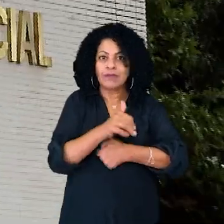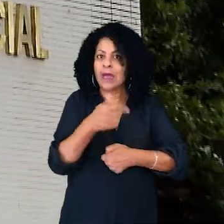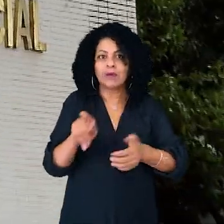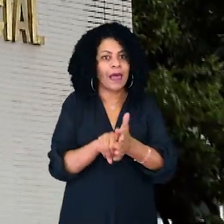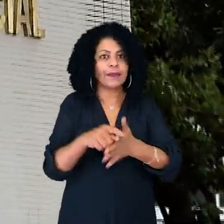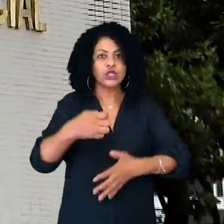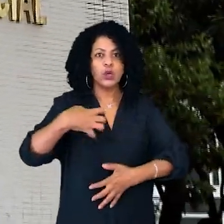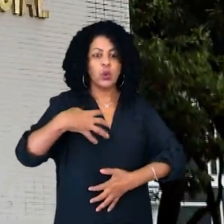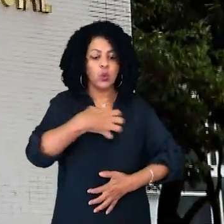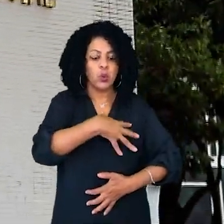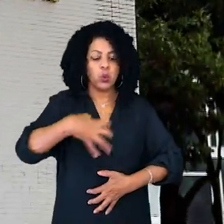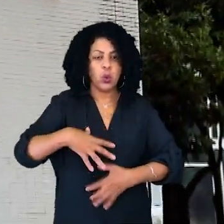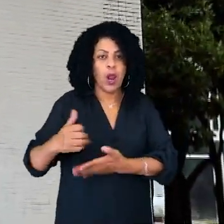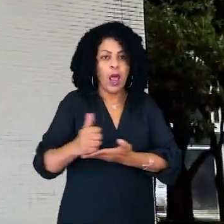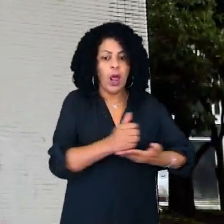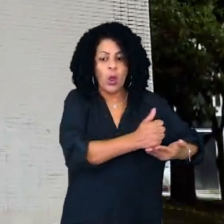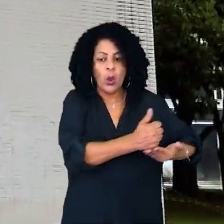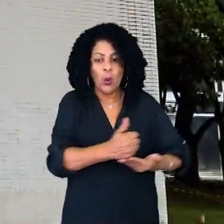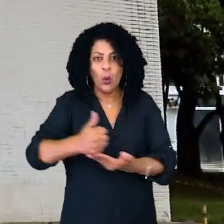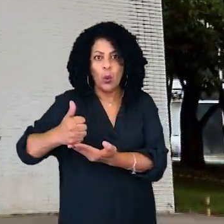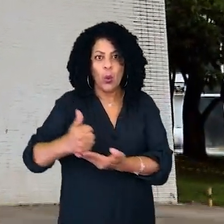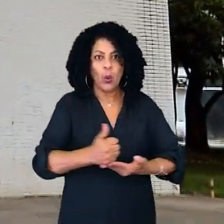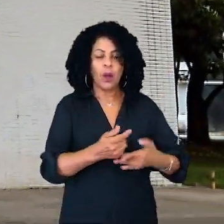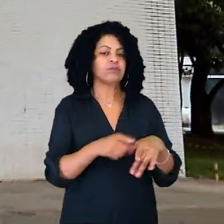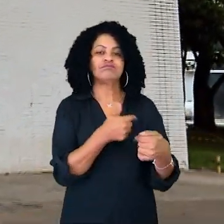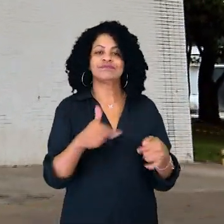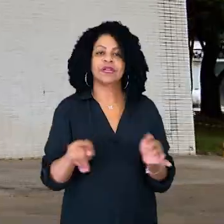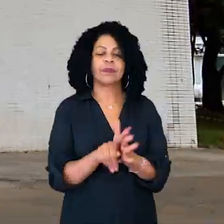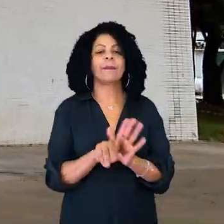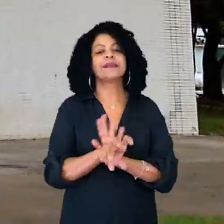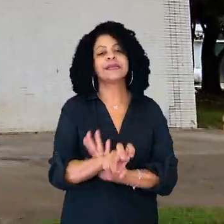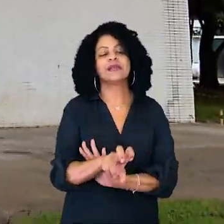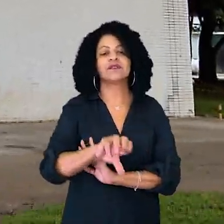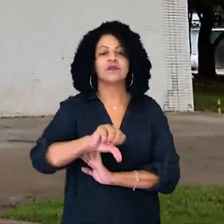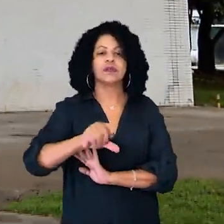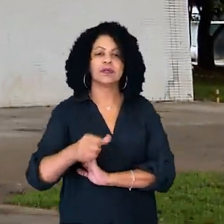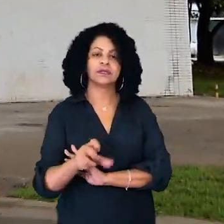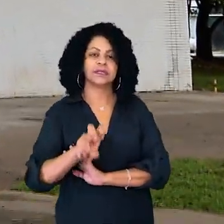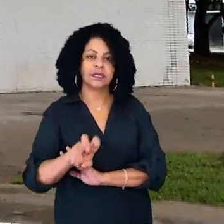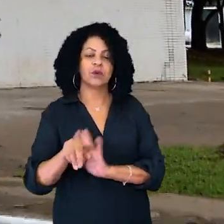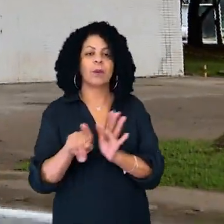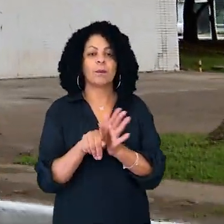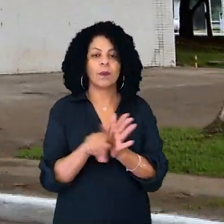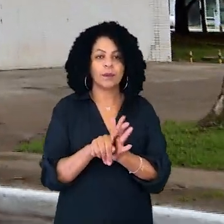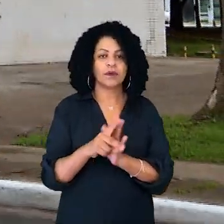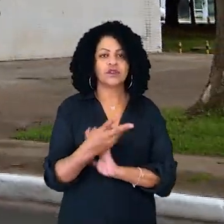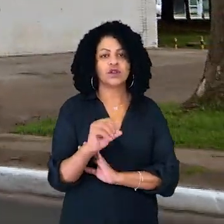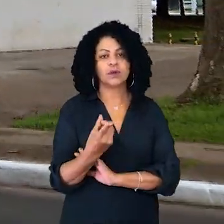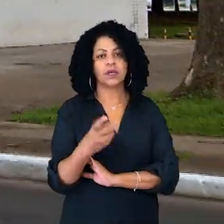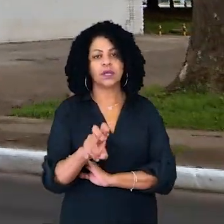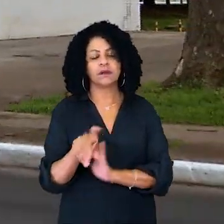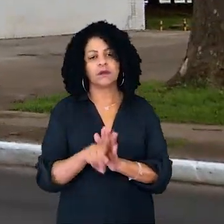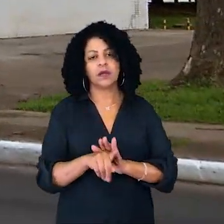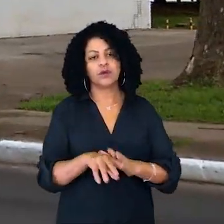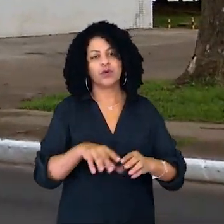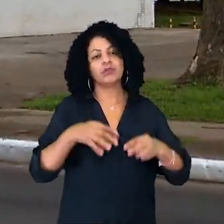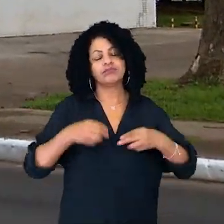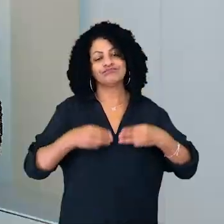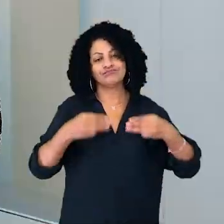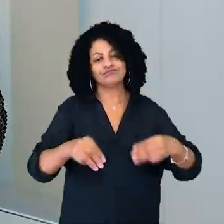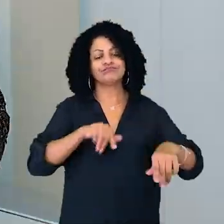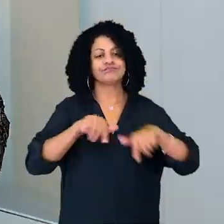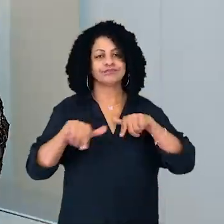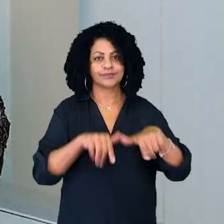móvel, como estabelecem os termos da Portaria 595 de 2015 do Ministério do